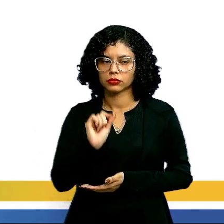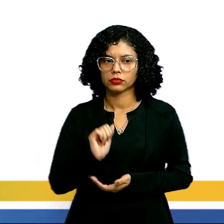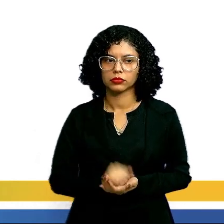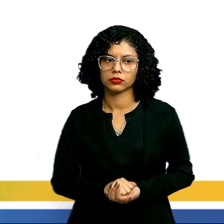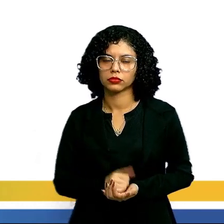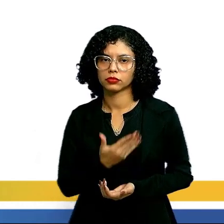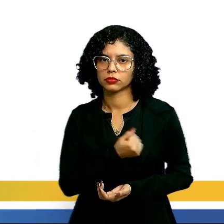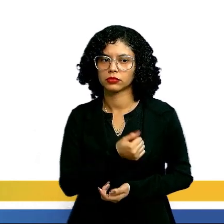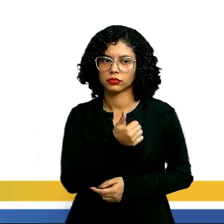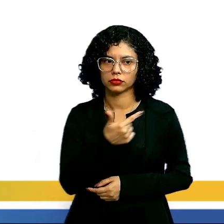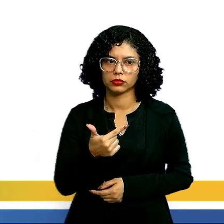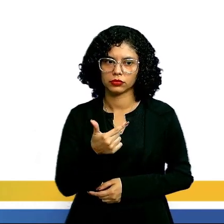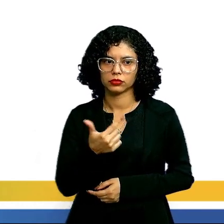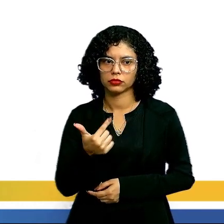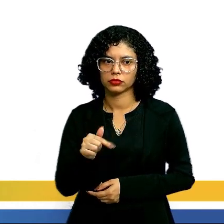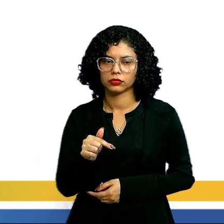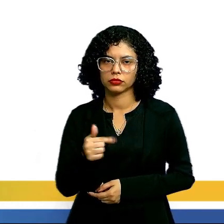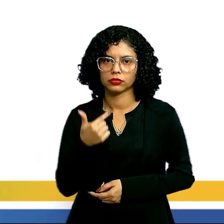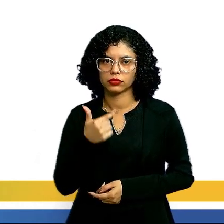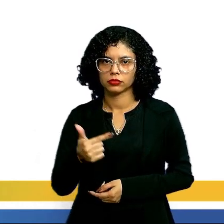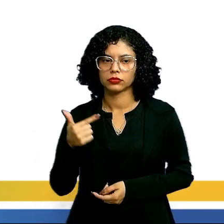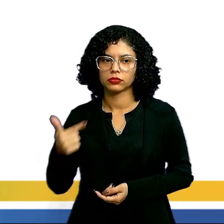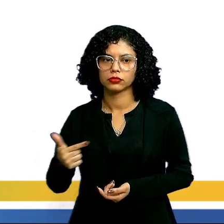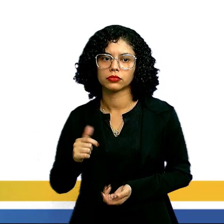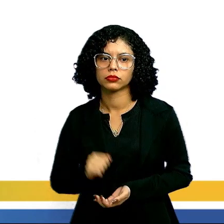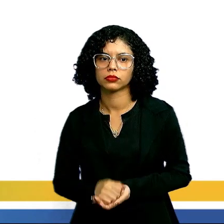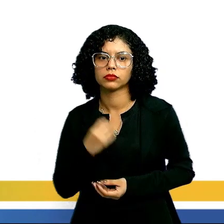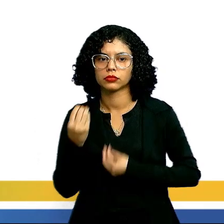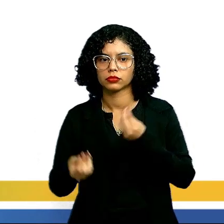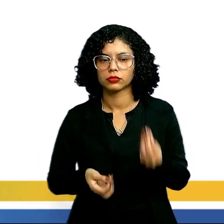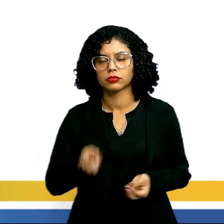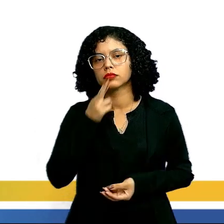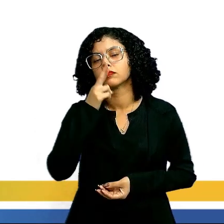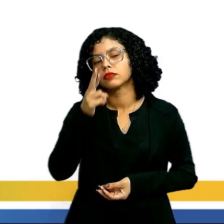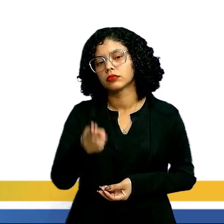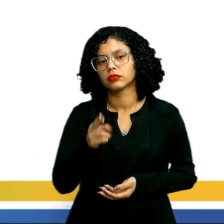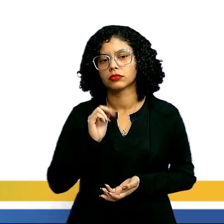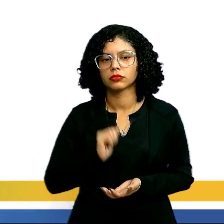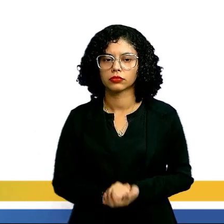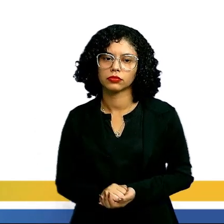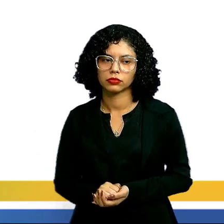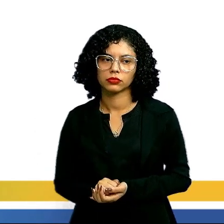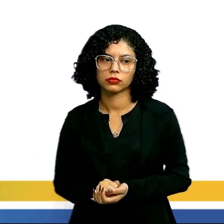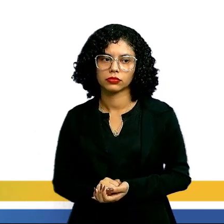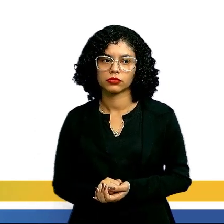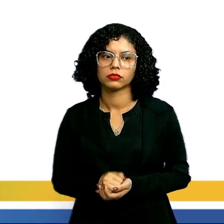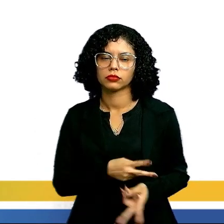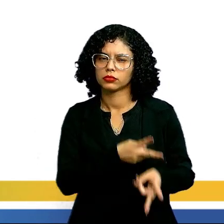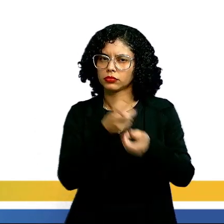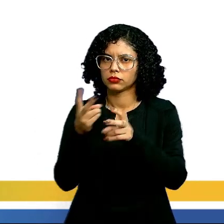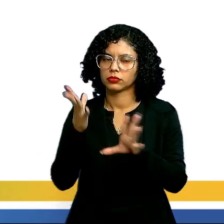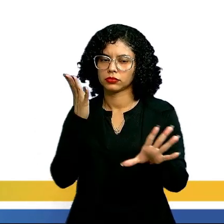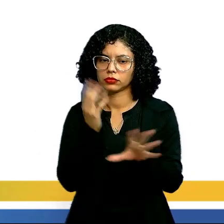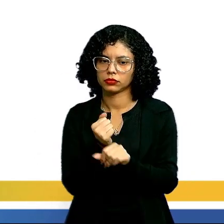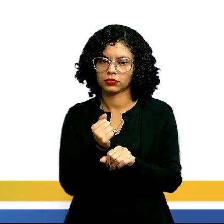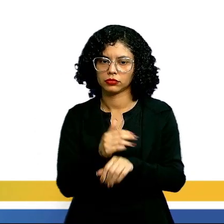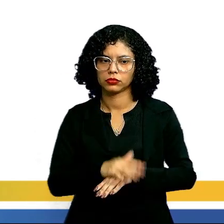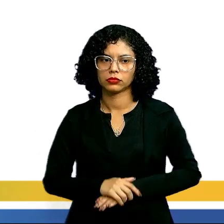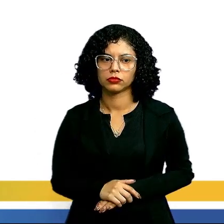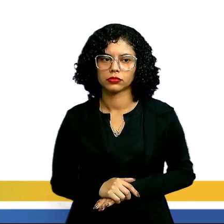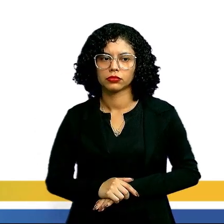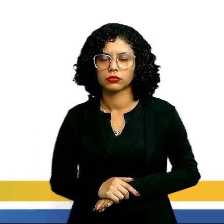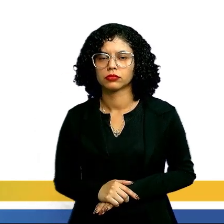escolhem os números 12, 17 e 22 como sendo resultados de